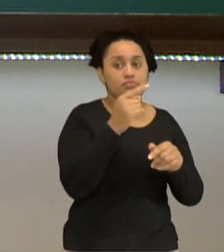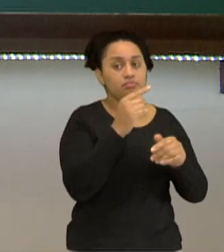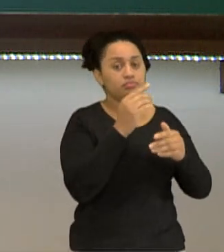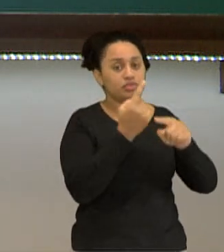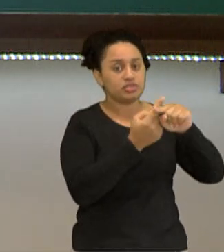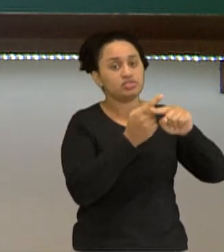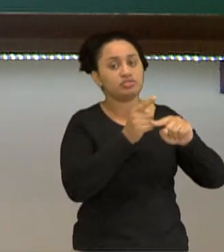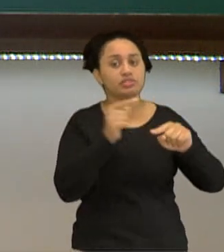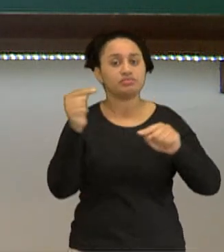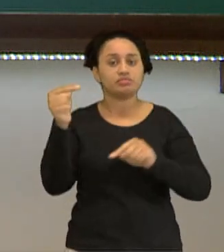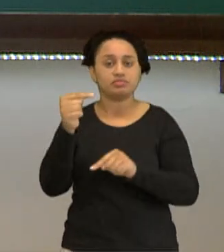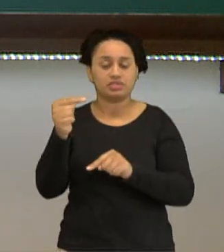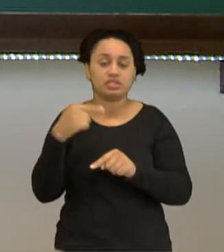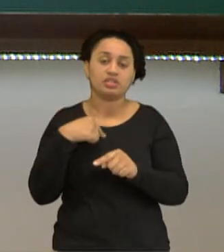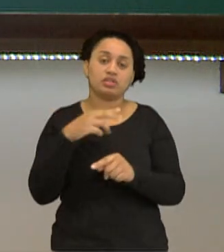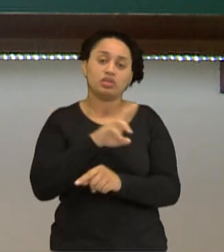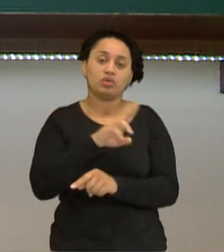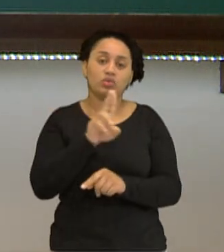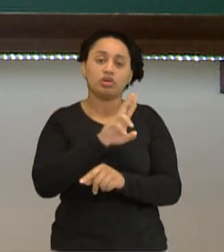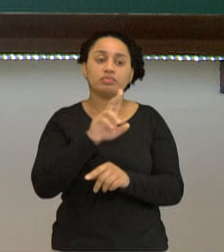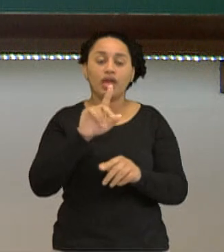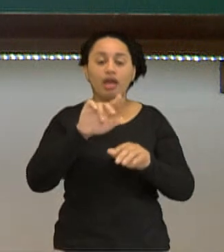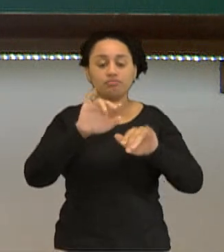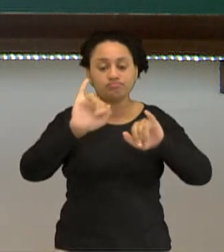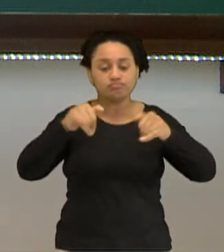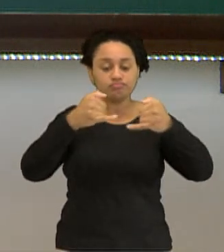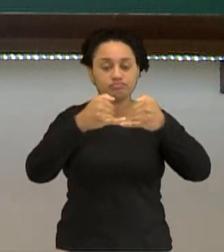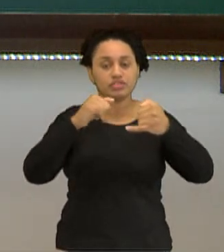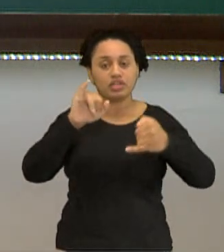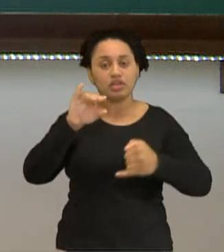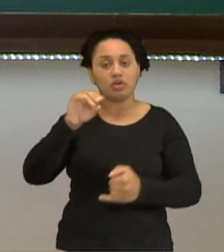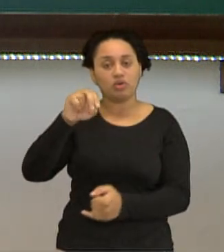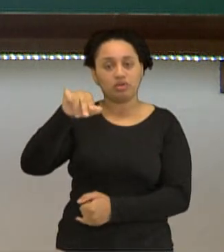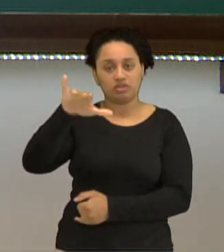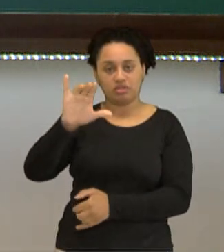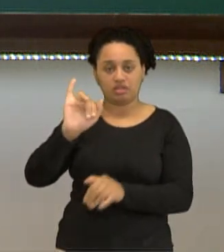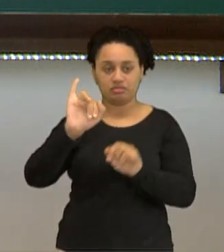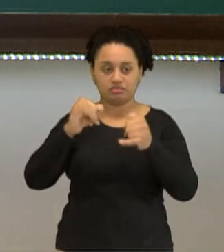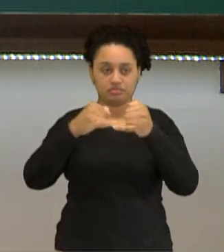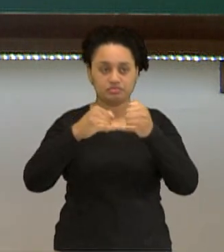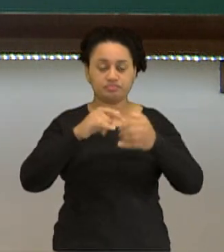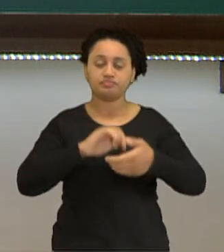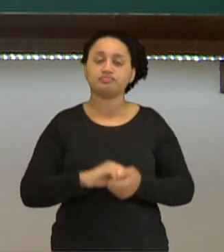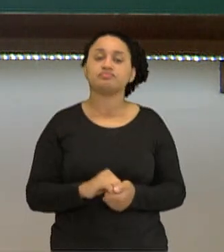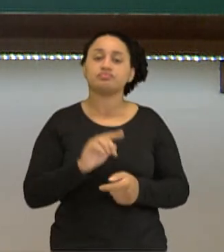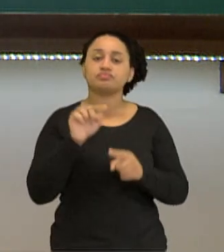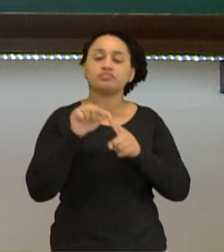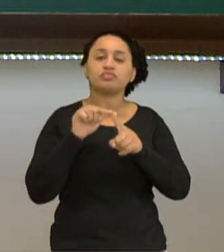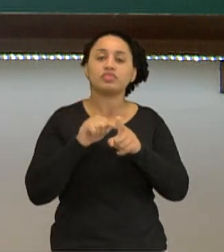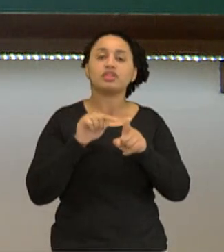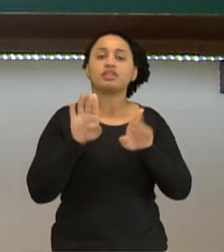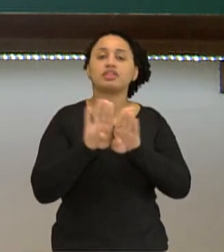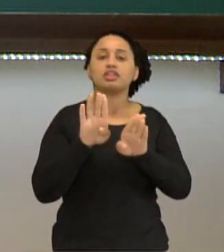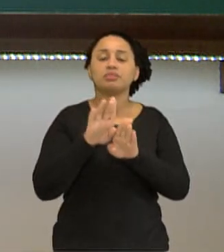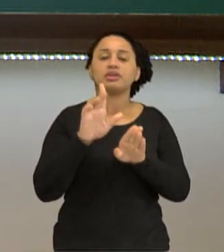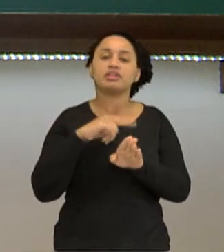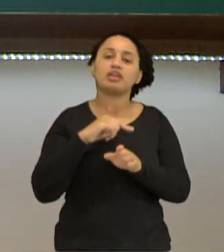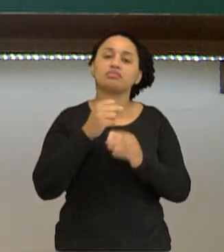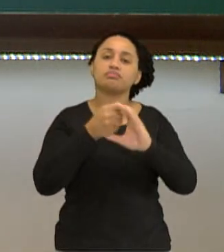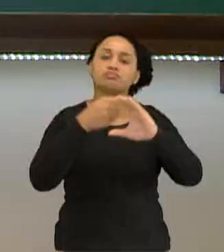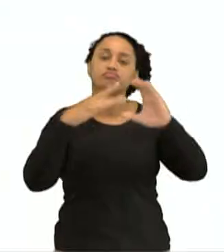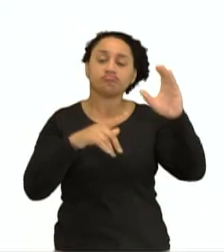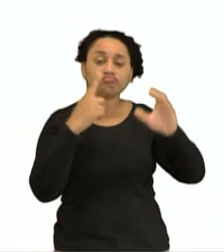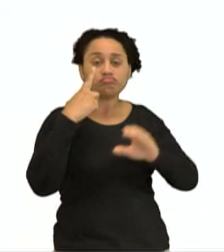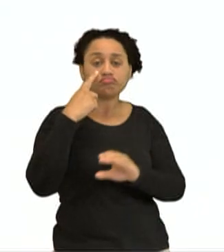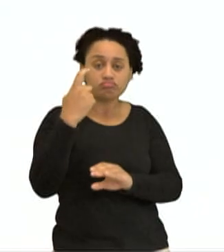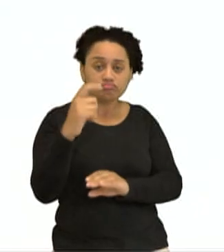chamado de ligação iônica. Beleza, pessoal? E as ligações iônicas têm particularidades interessantes,